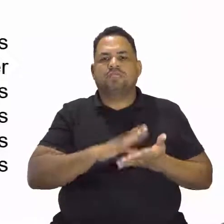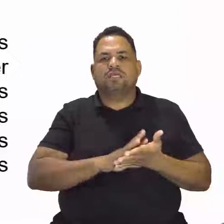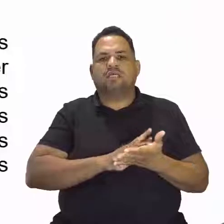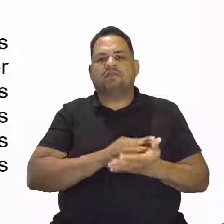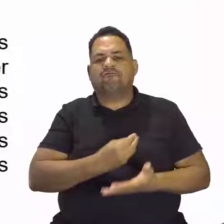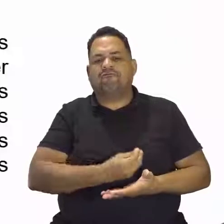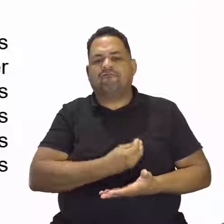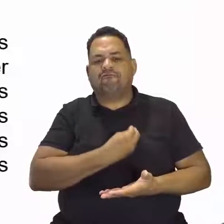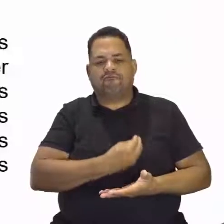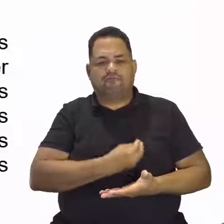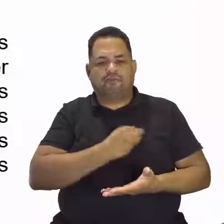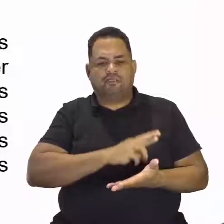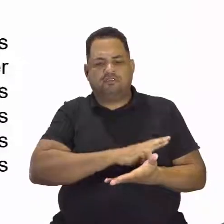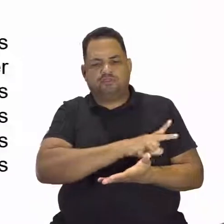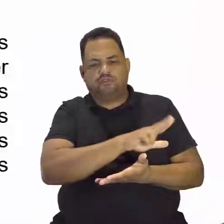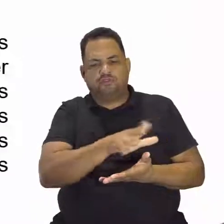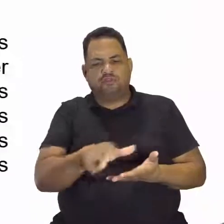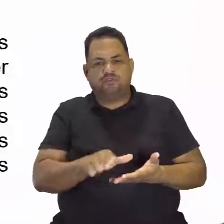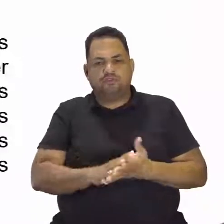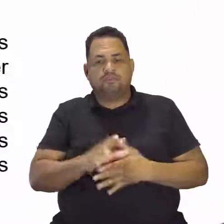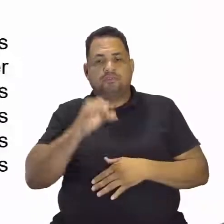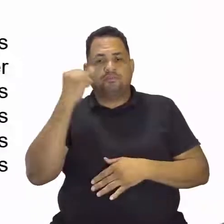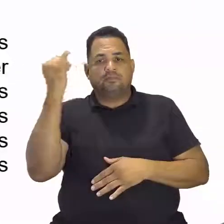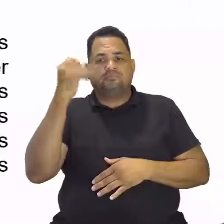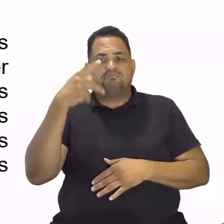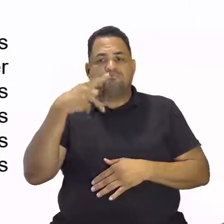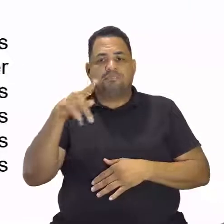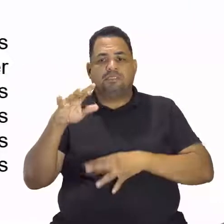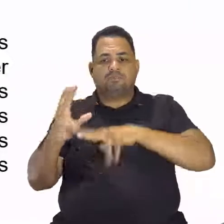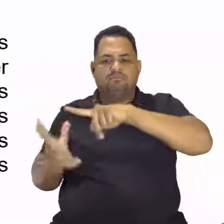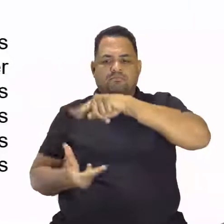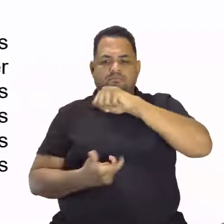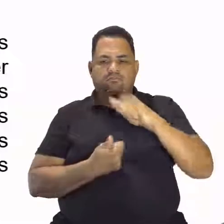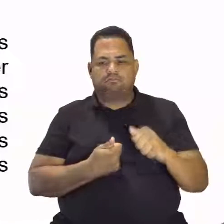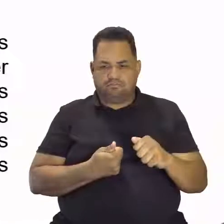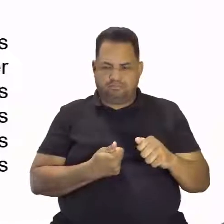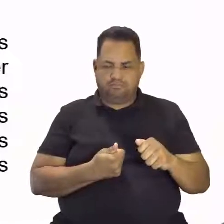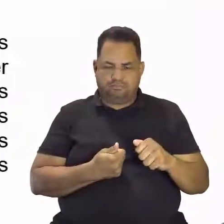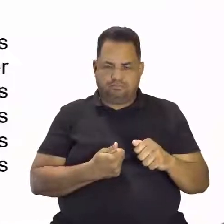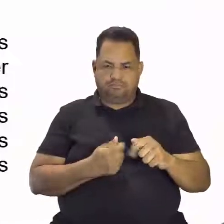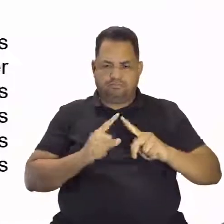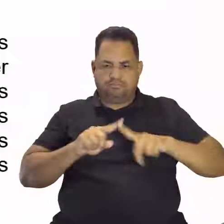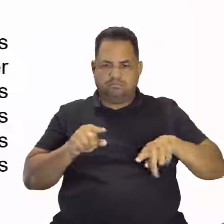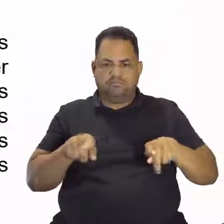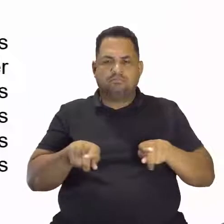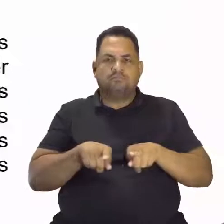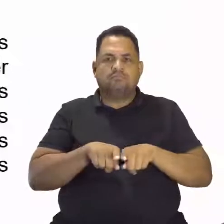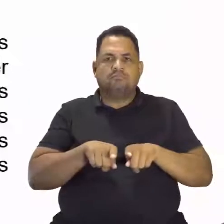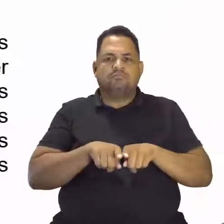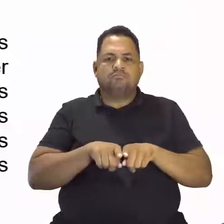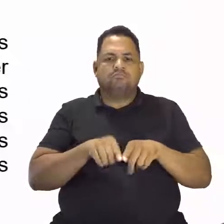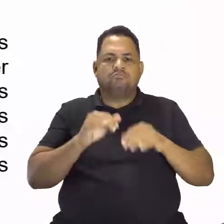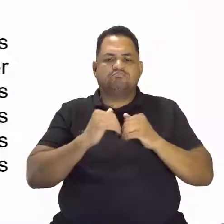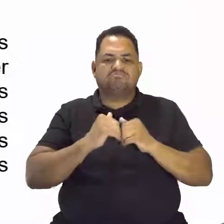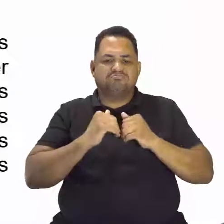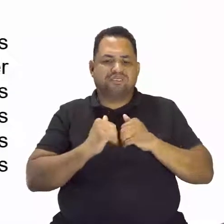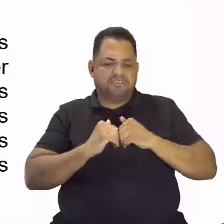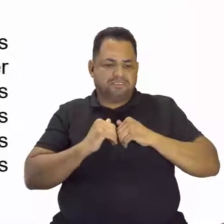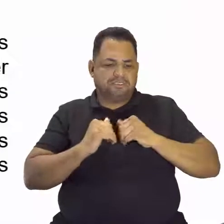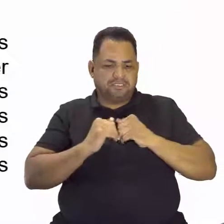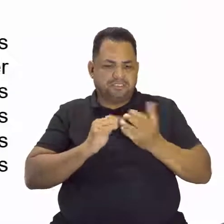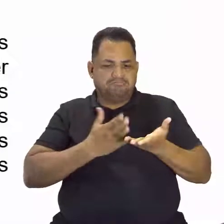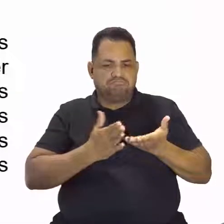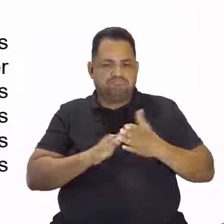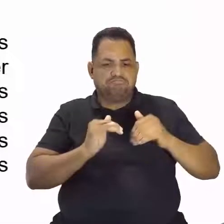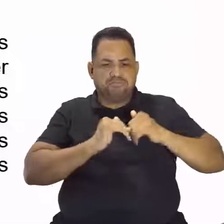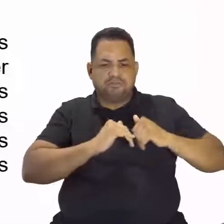biodiversidade enorme e importante para o mundo, mas que marginaliza as suas populações,